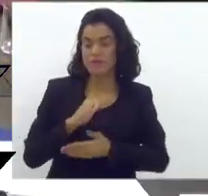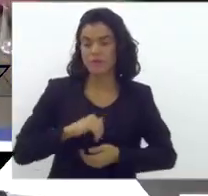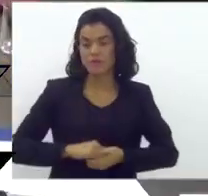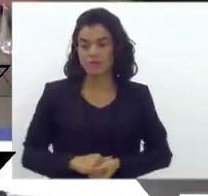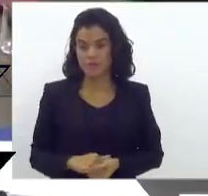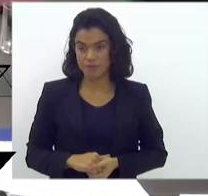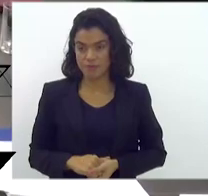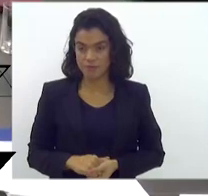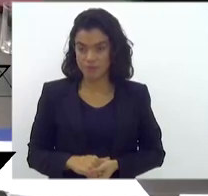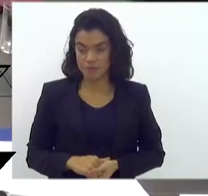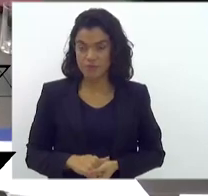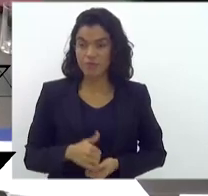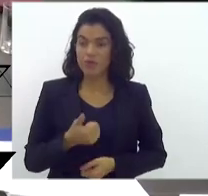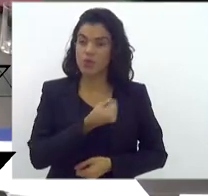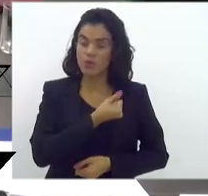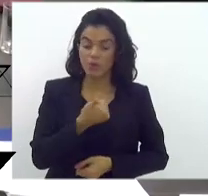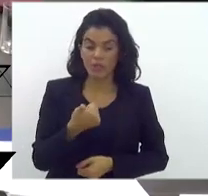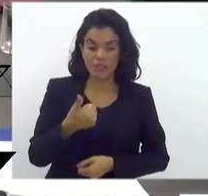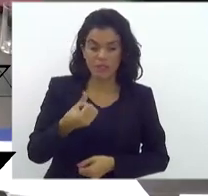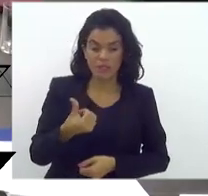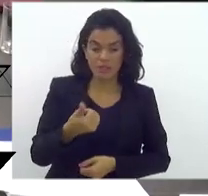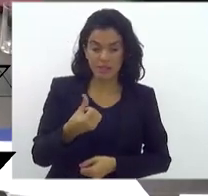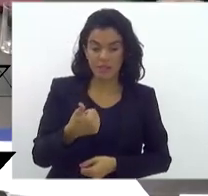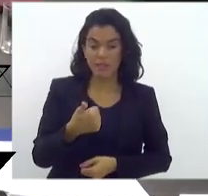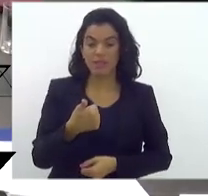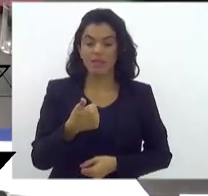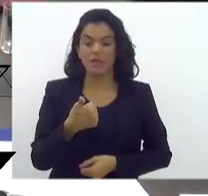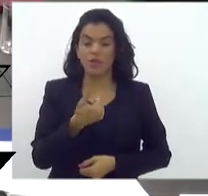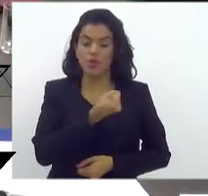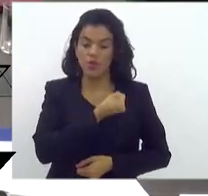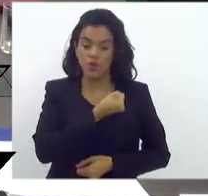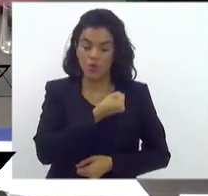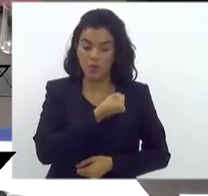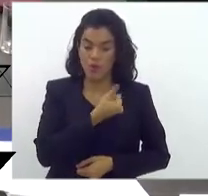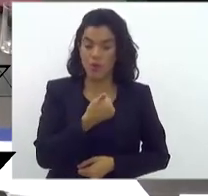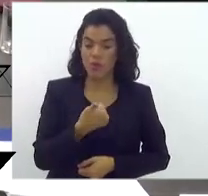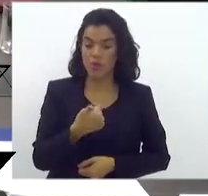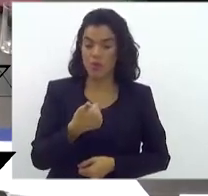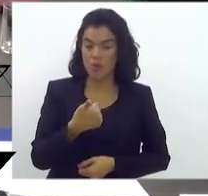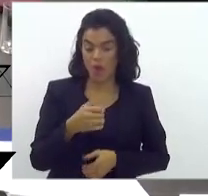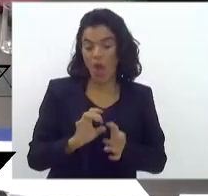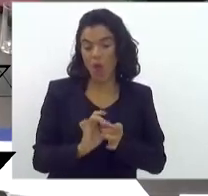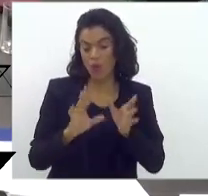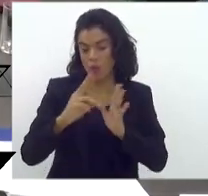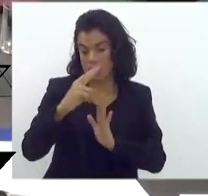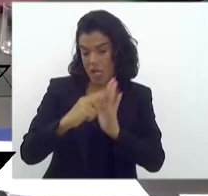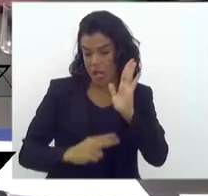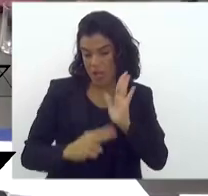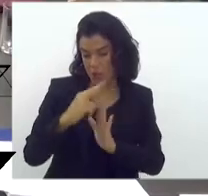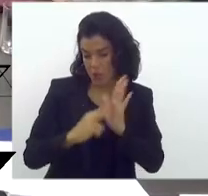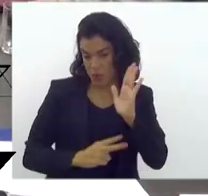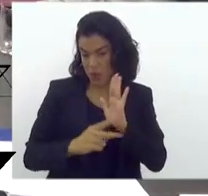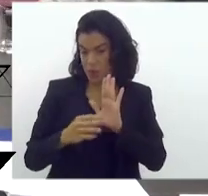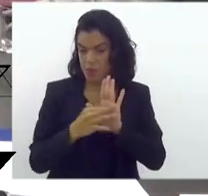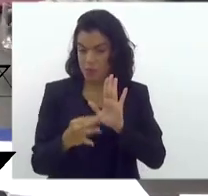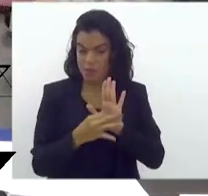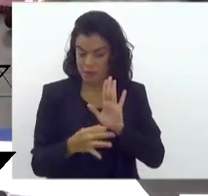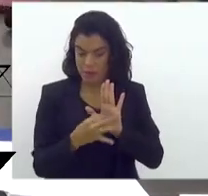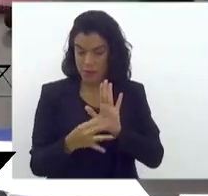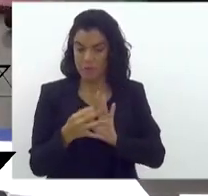aprovado. 16 da pauta são os projetos de relatoria do deputado Vinícius Cozzolino, que não está presente, mas autoriza a leitura dos